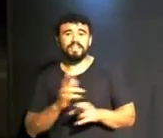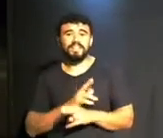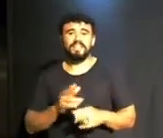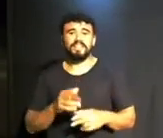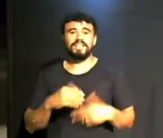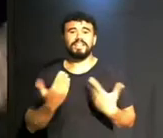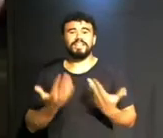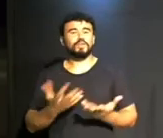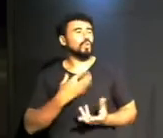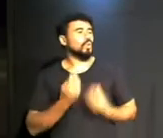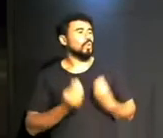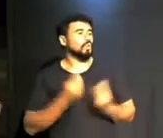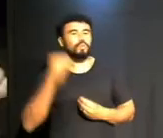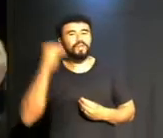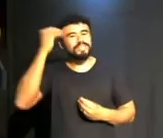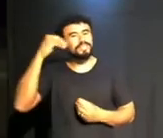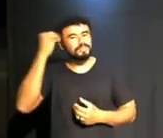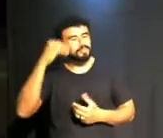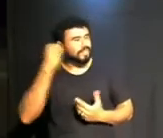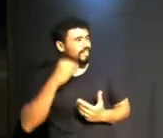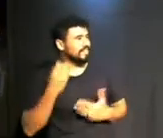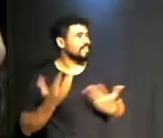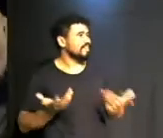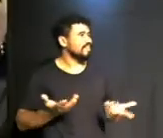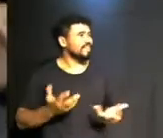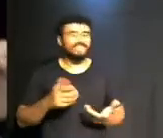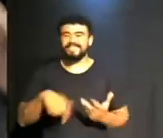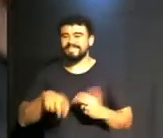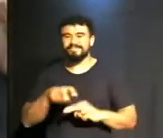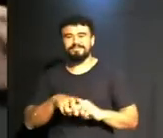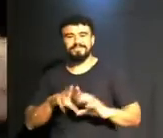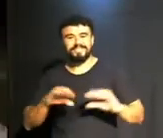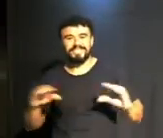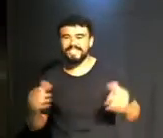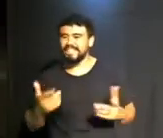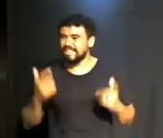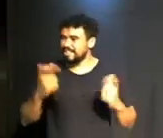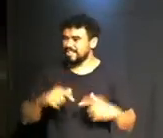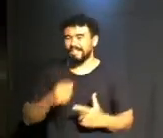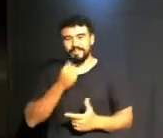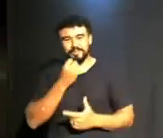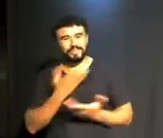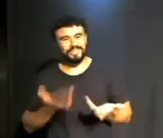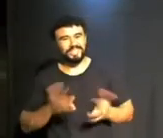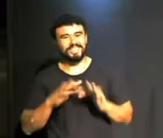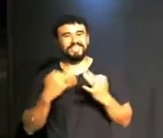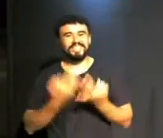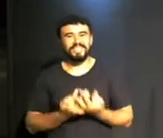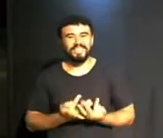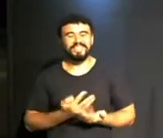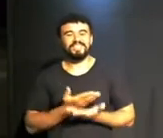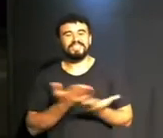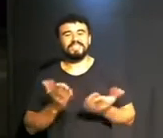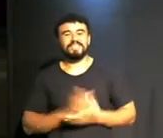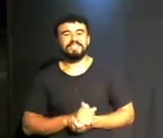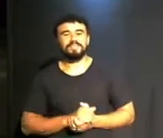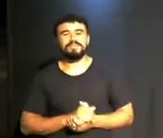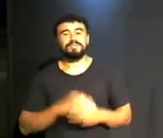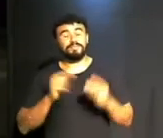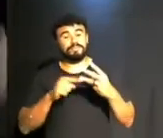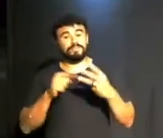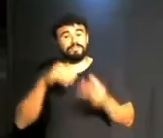compartilhar nas células a experiência que foi está nesses pastos verdejantes dessa família para pertencer